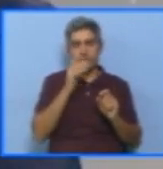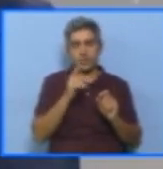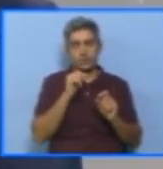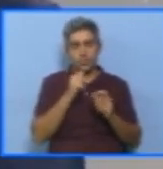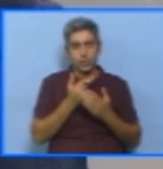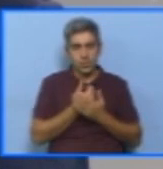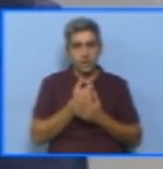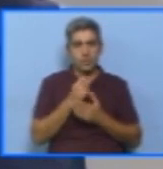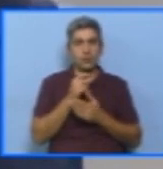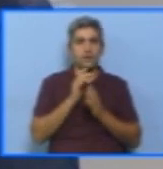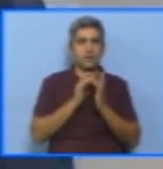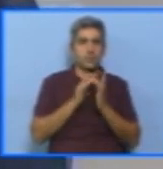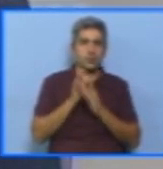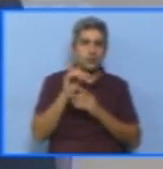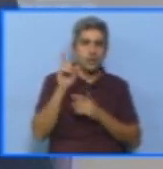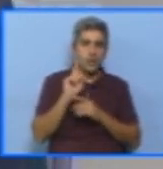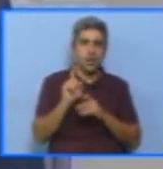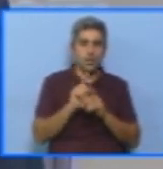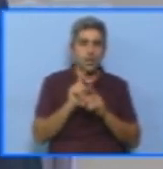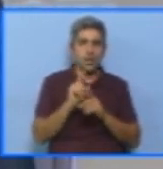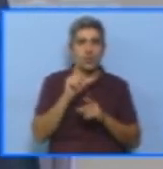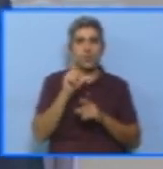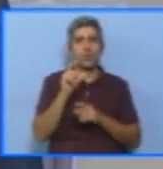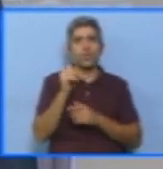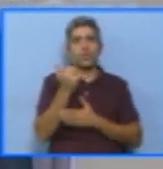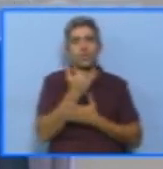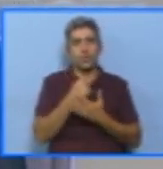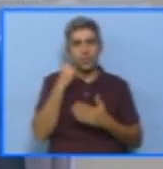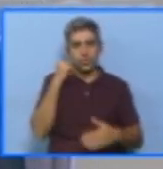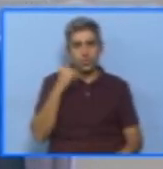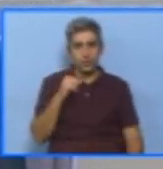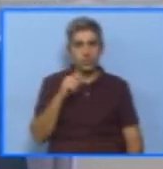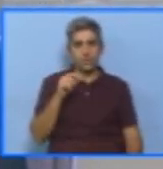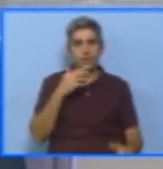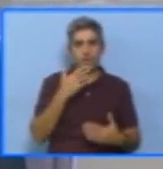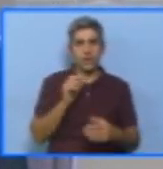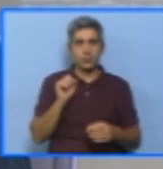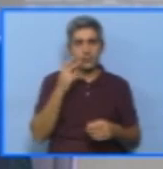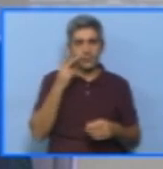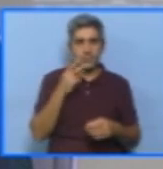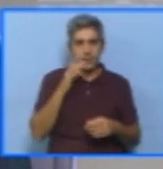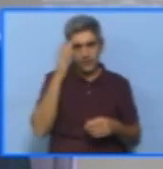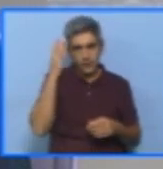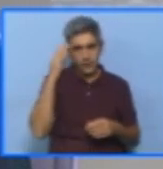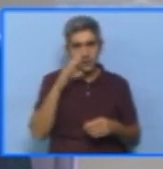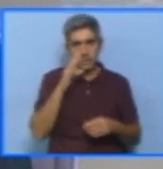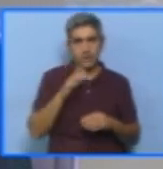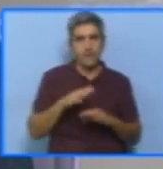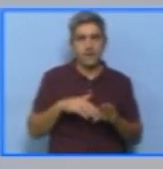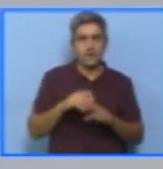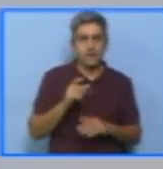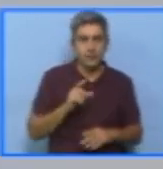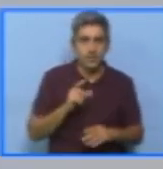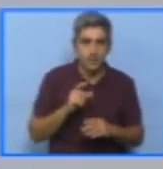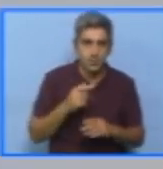morrer para Cristo é um lucro. Ele acabou também por dar a sua vida. Isto é mais fácil de dizer que fazer, bem claro,